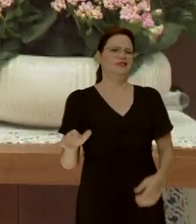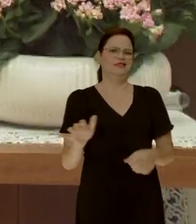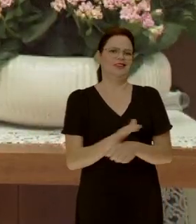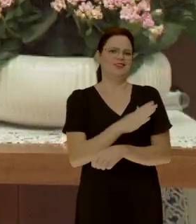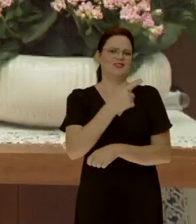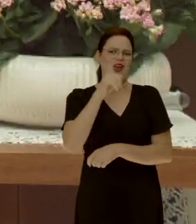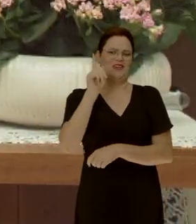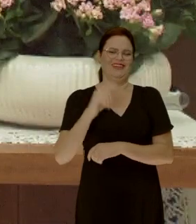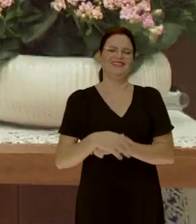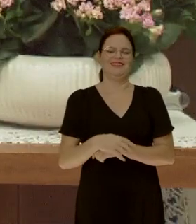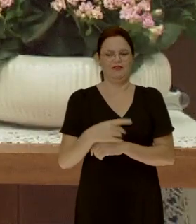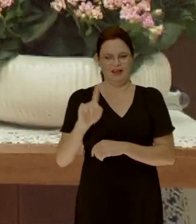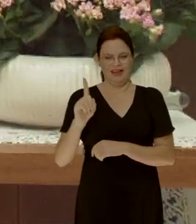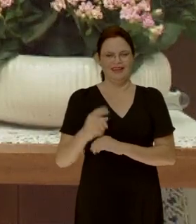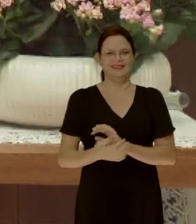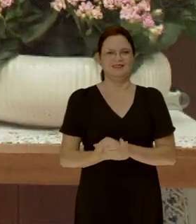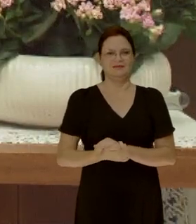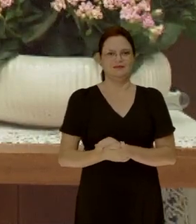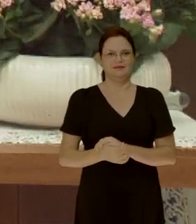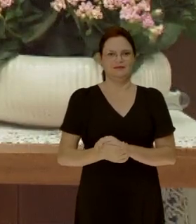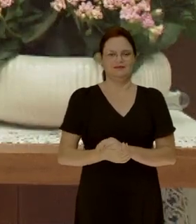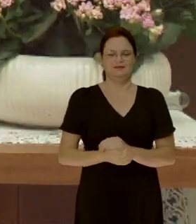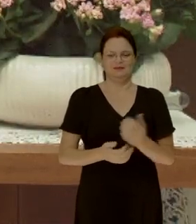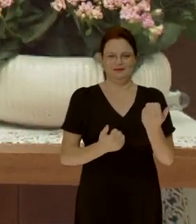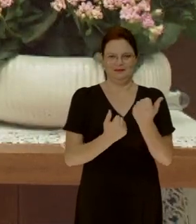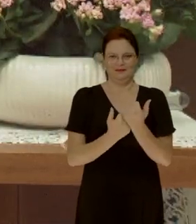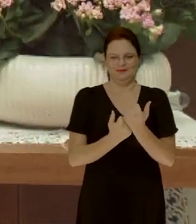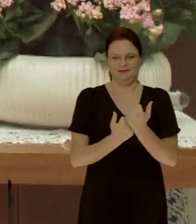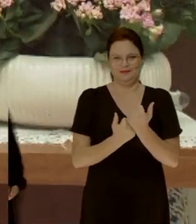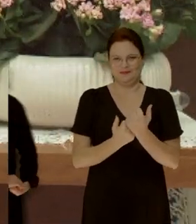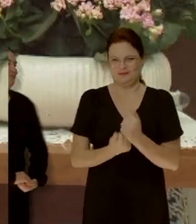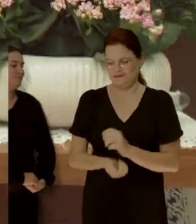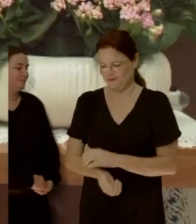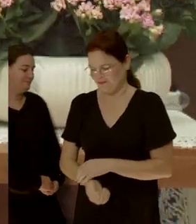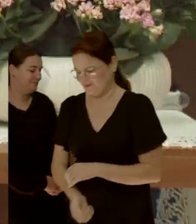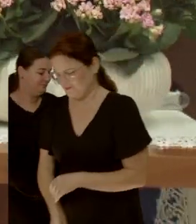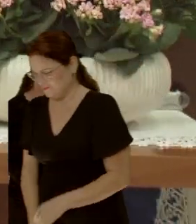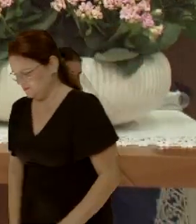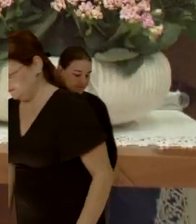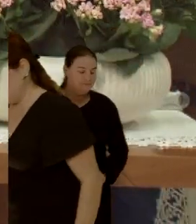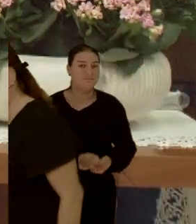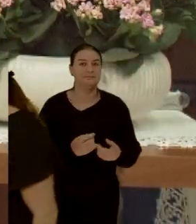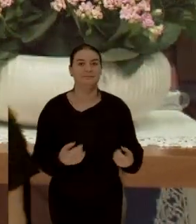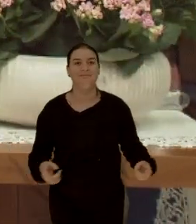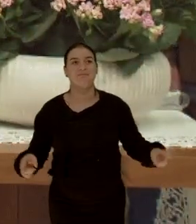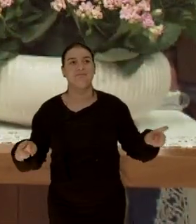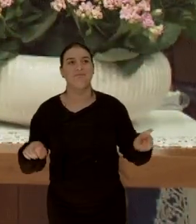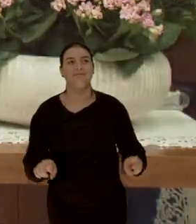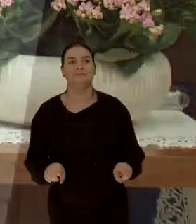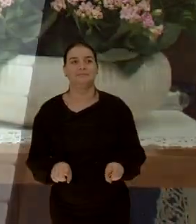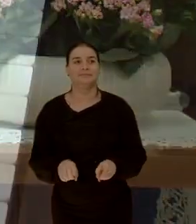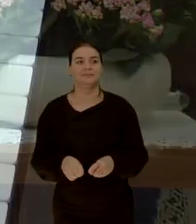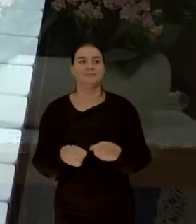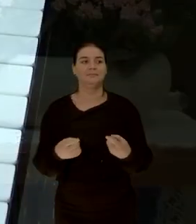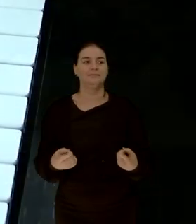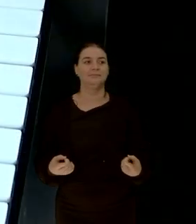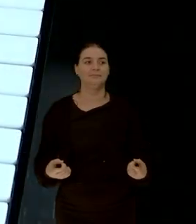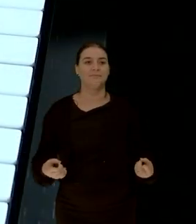tá? Eu venho como estou, só primeira e a última estrofe.